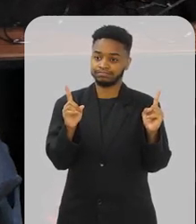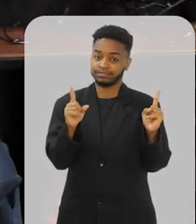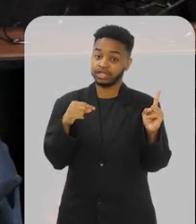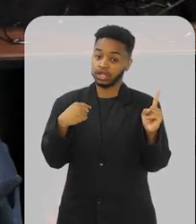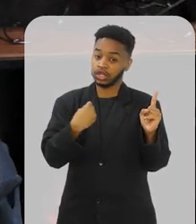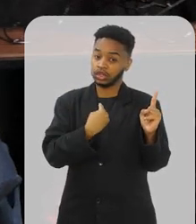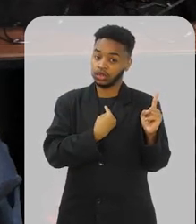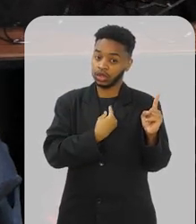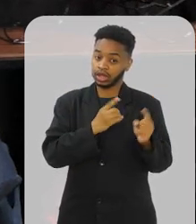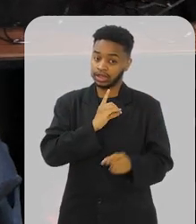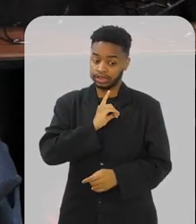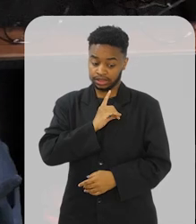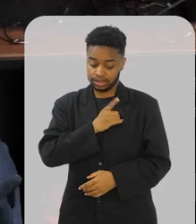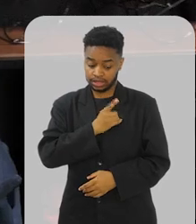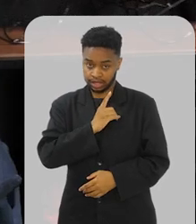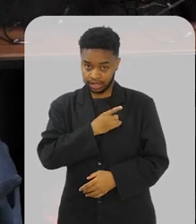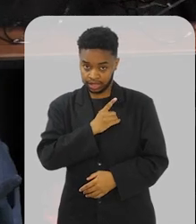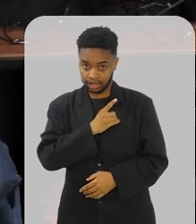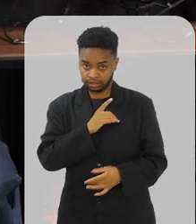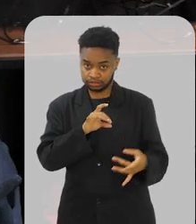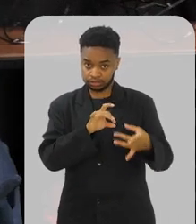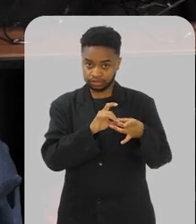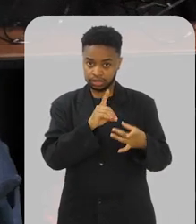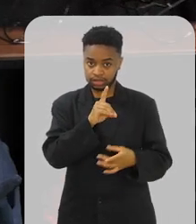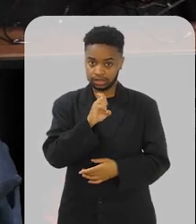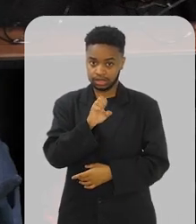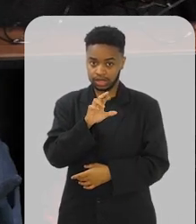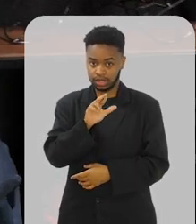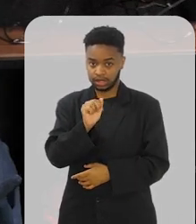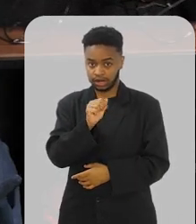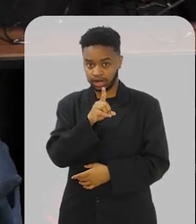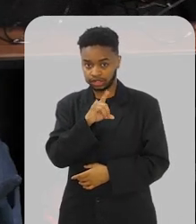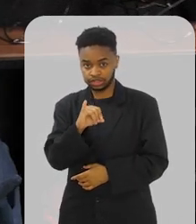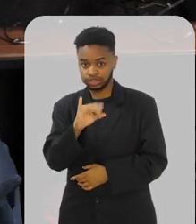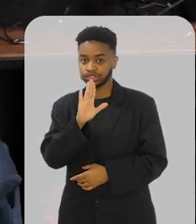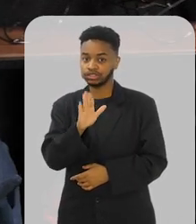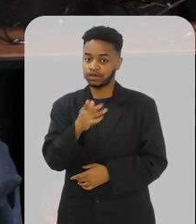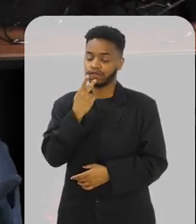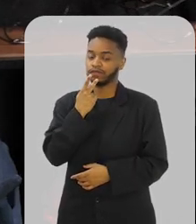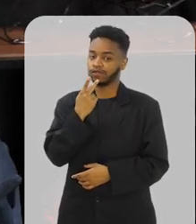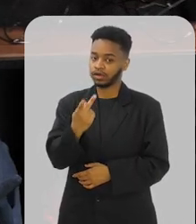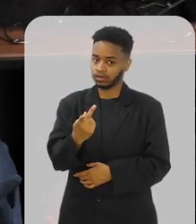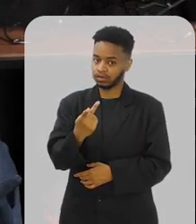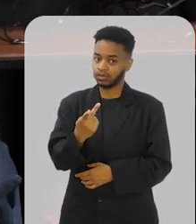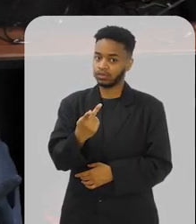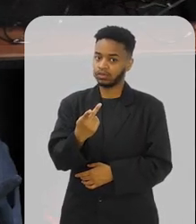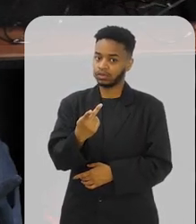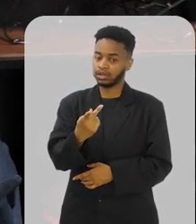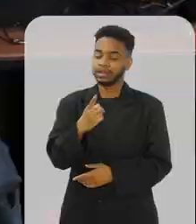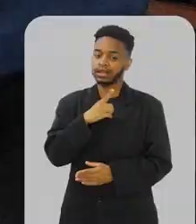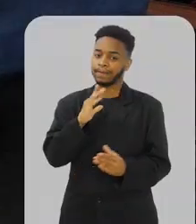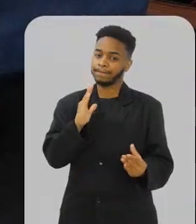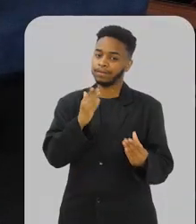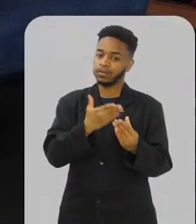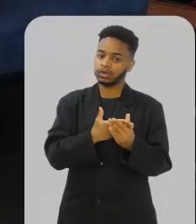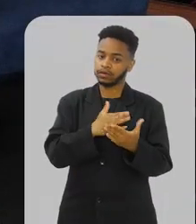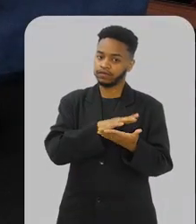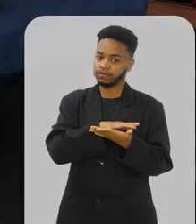a nossa delegada da DECRAD já colocou várias vezes que muitos